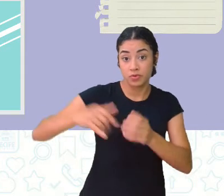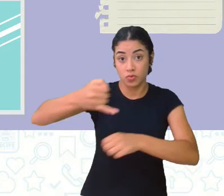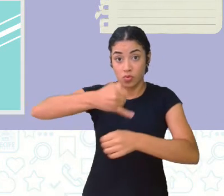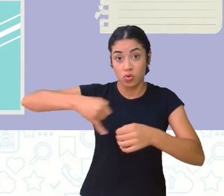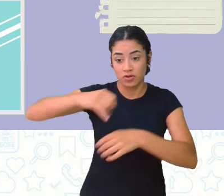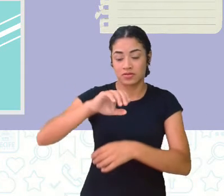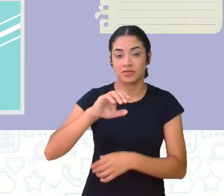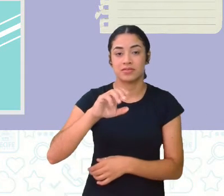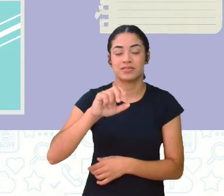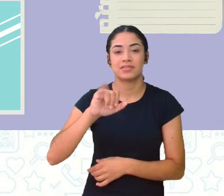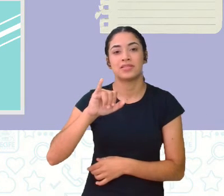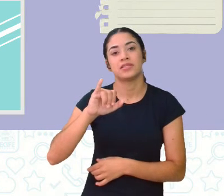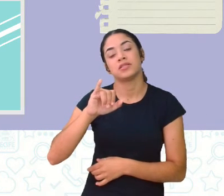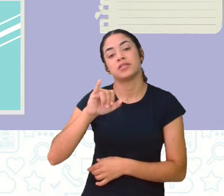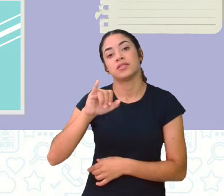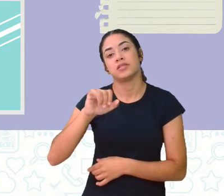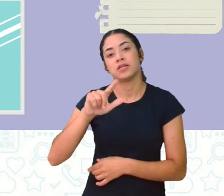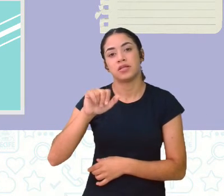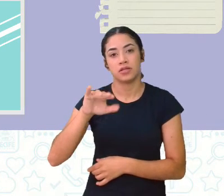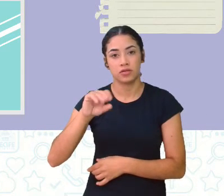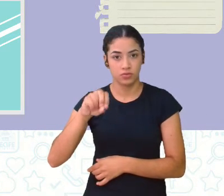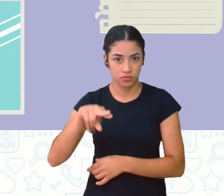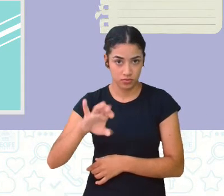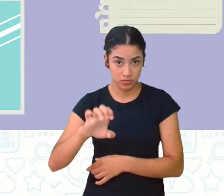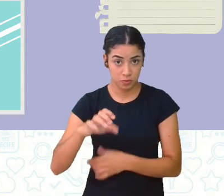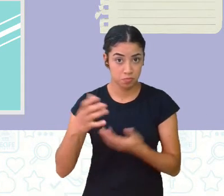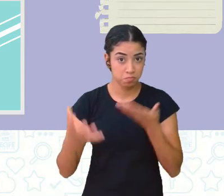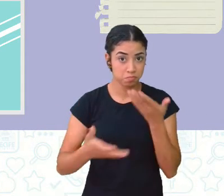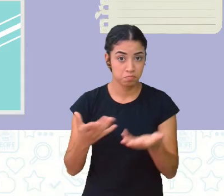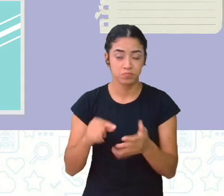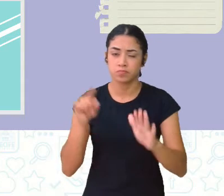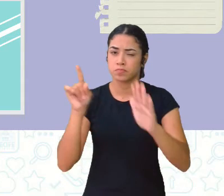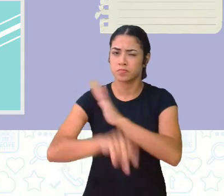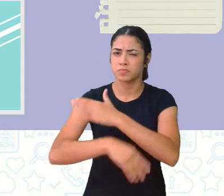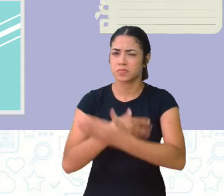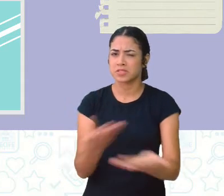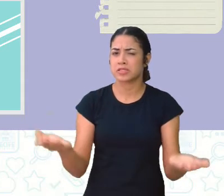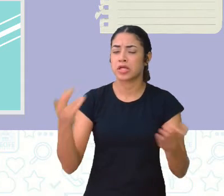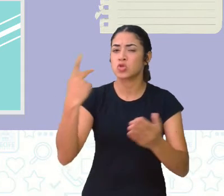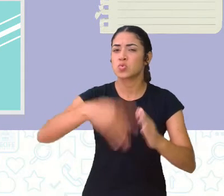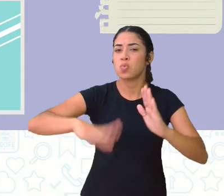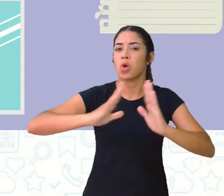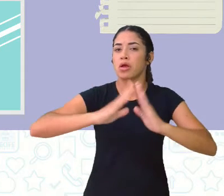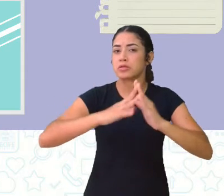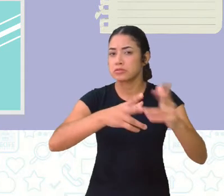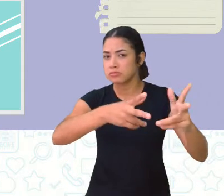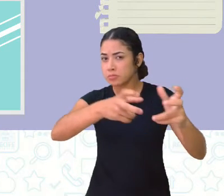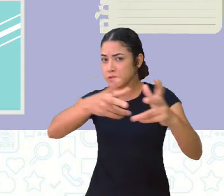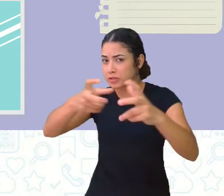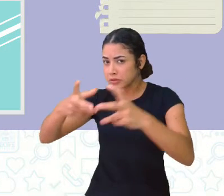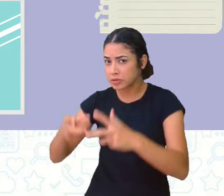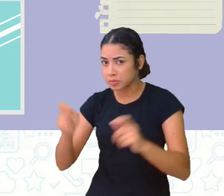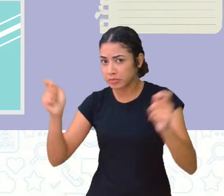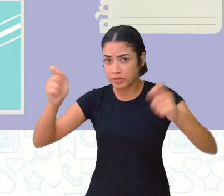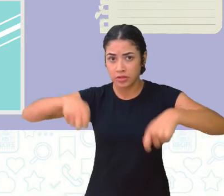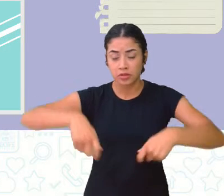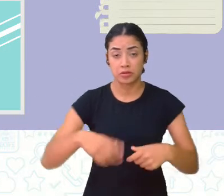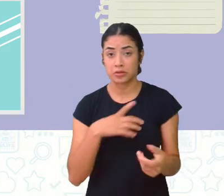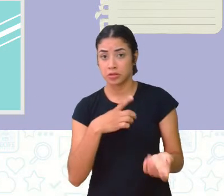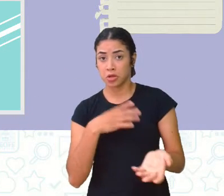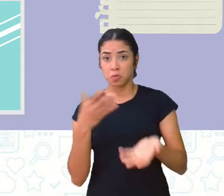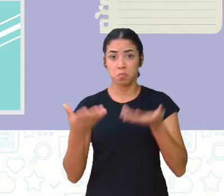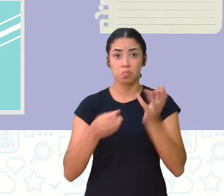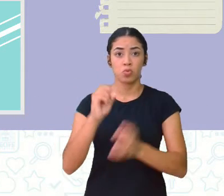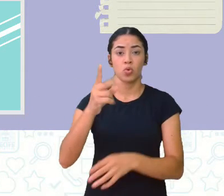silicone, entre outros. Aí eu pergunto a vocês, será que na casa de vocês percebem isso como isolante?